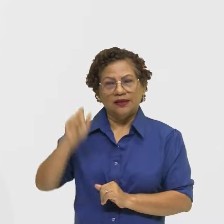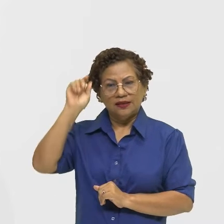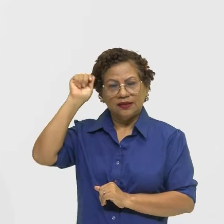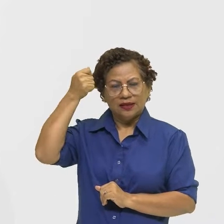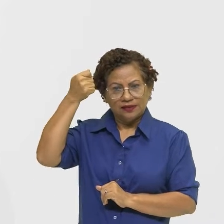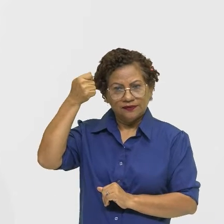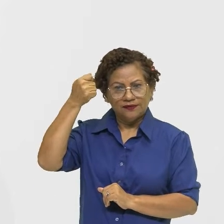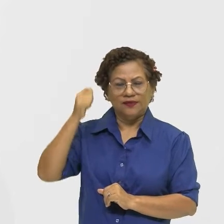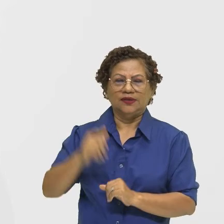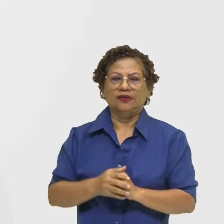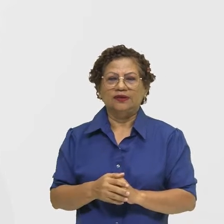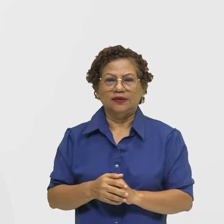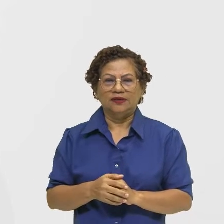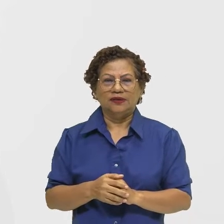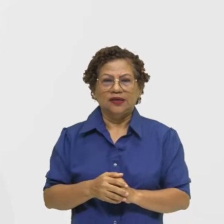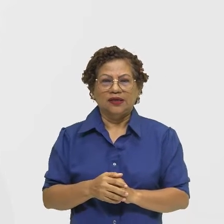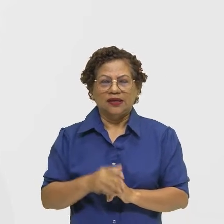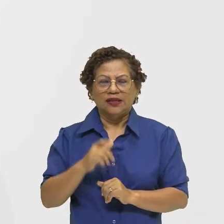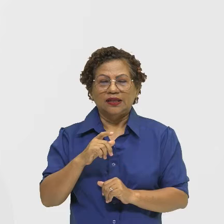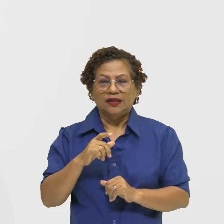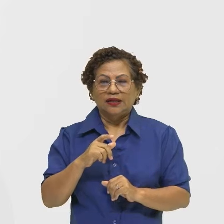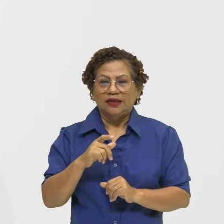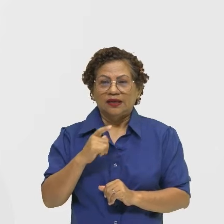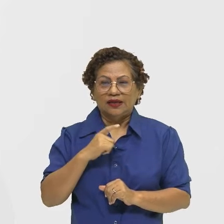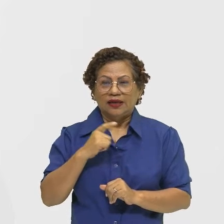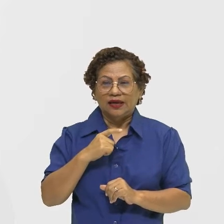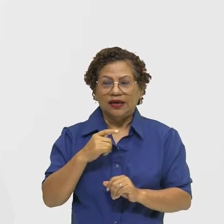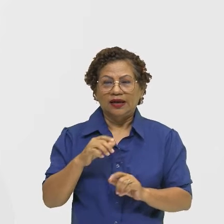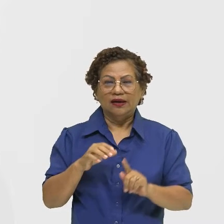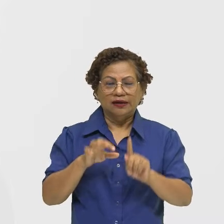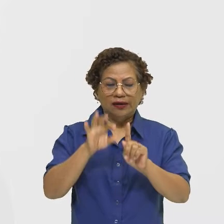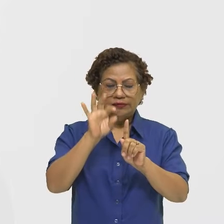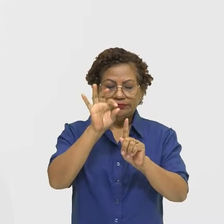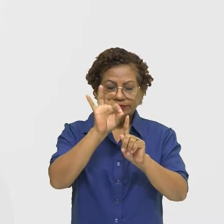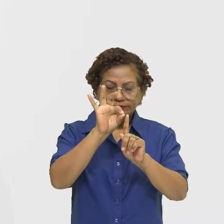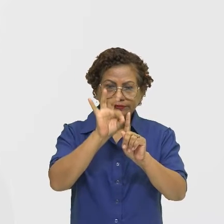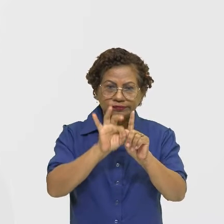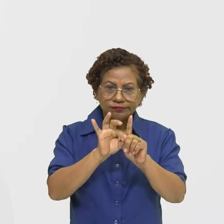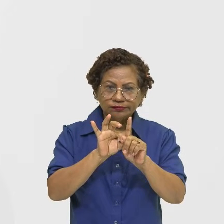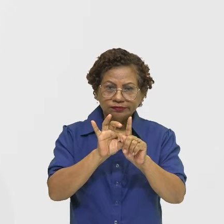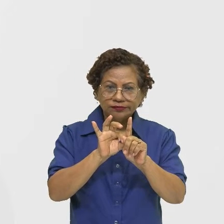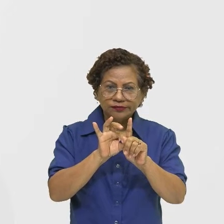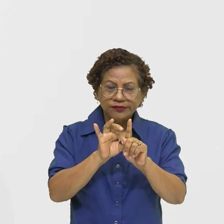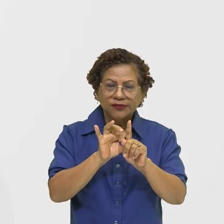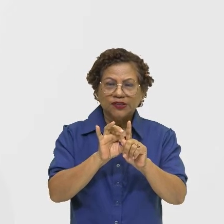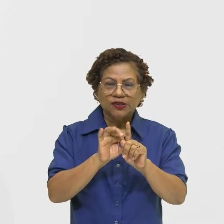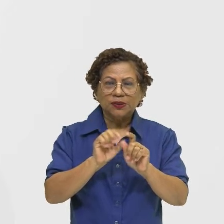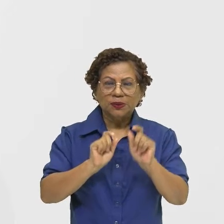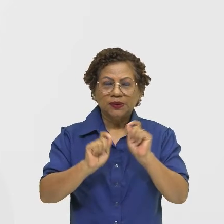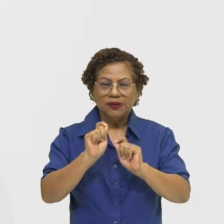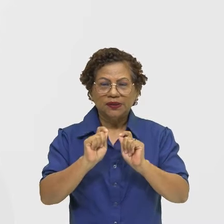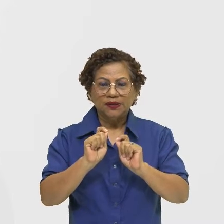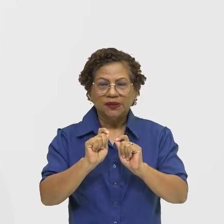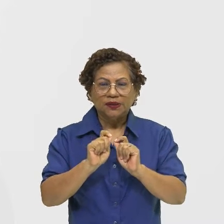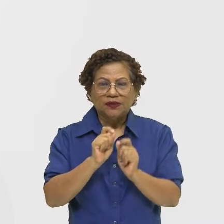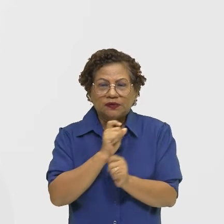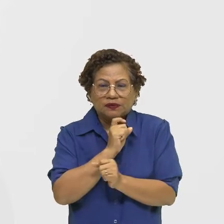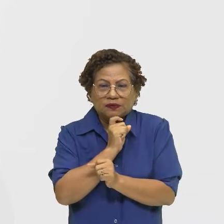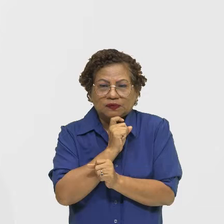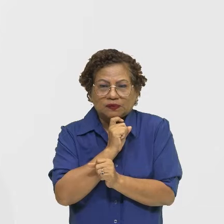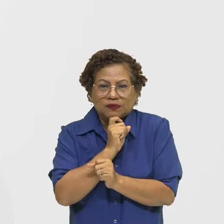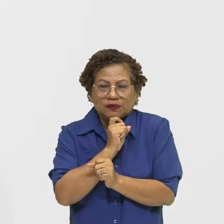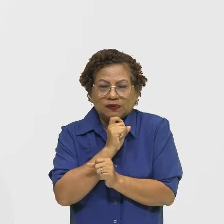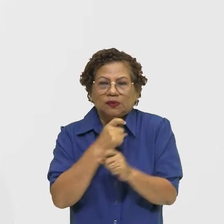época, a temperatura era muito baixa, chegando, né, obrigando os homens e outros animais a viverem